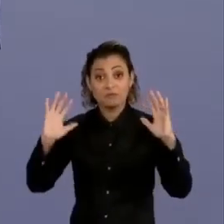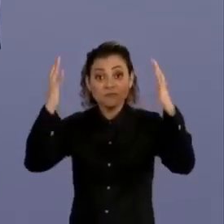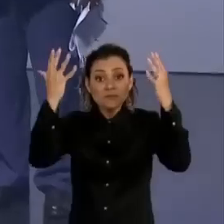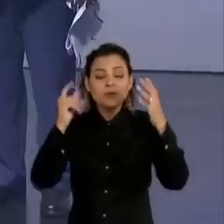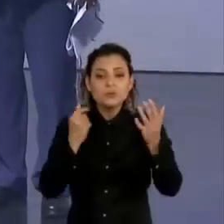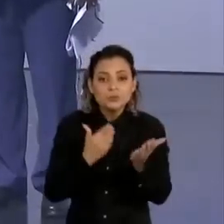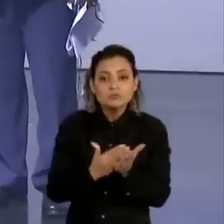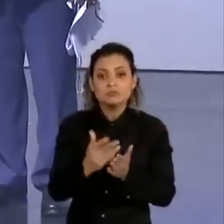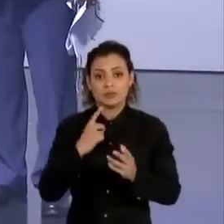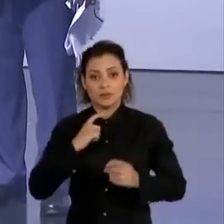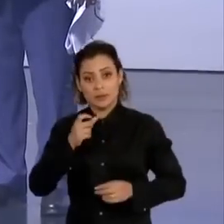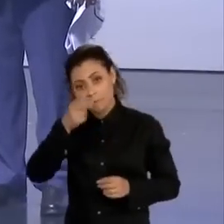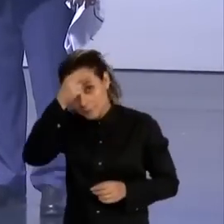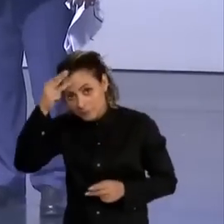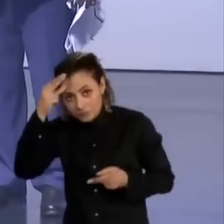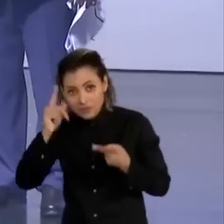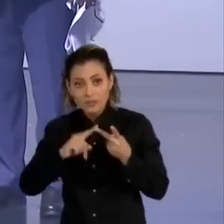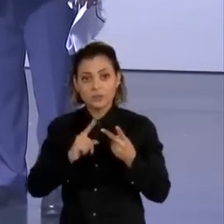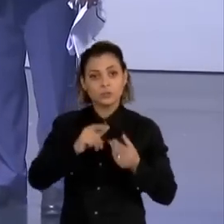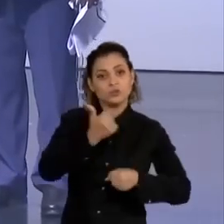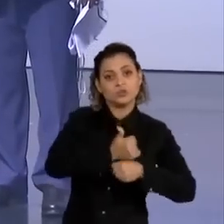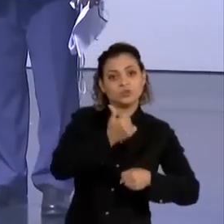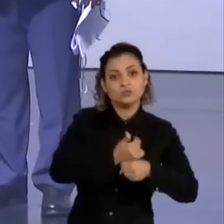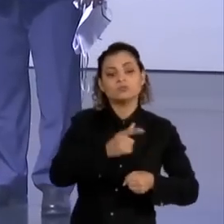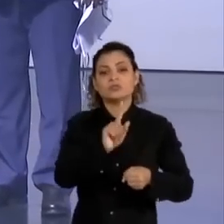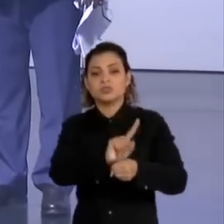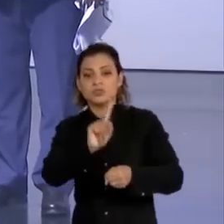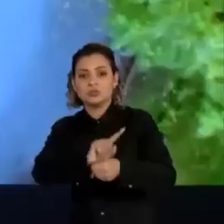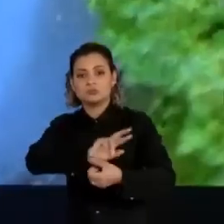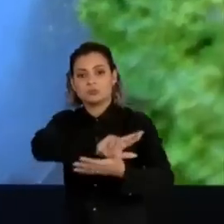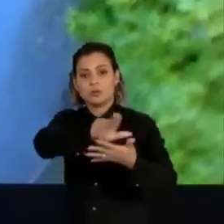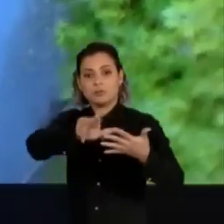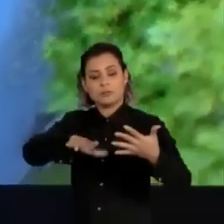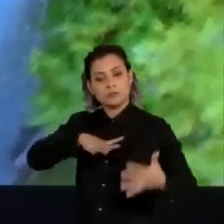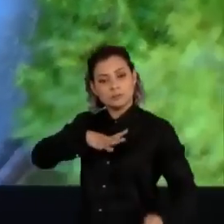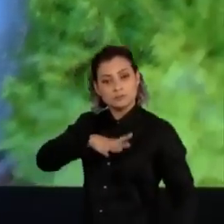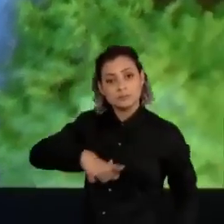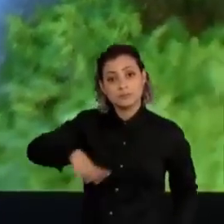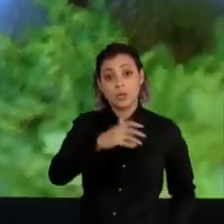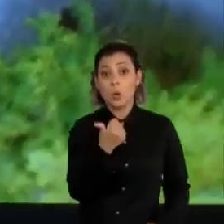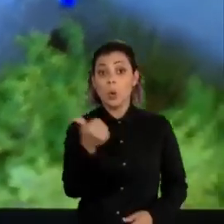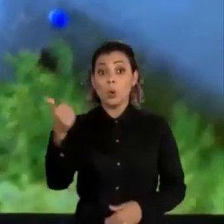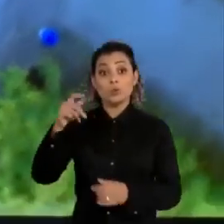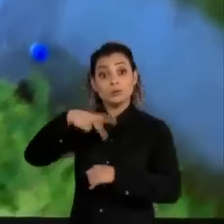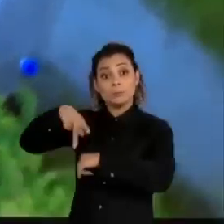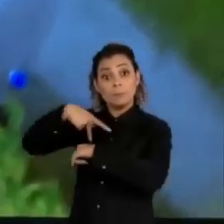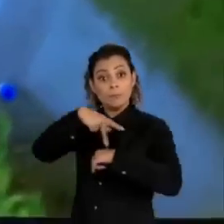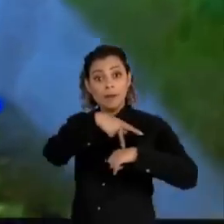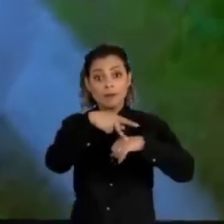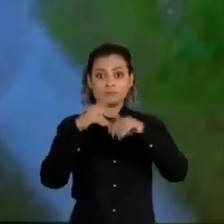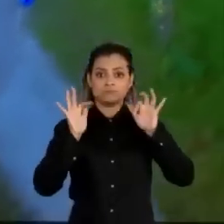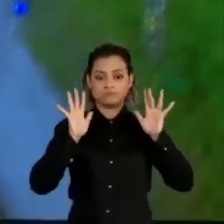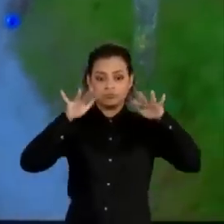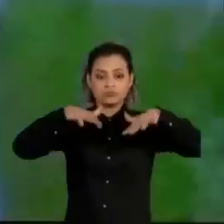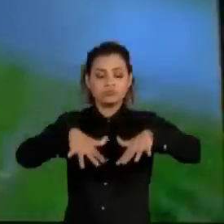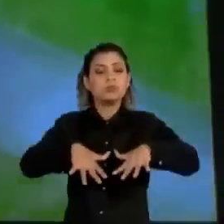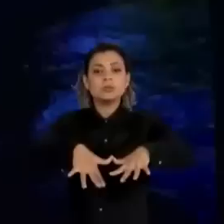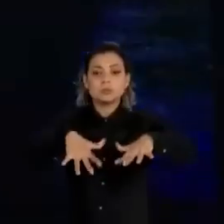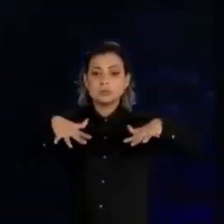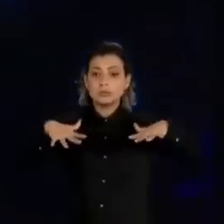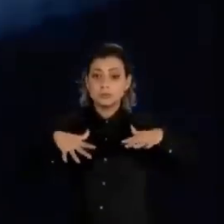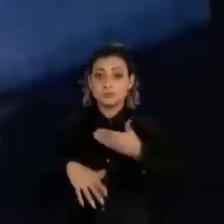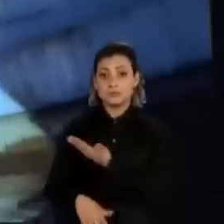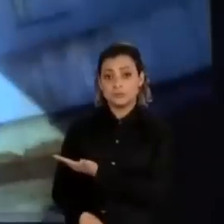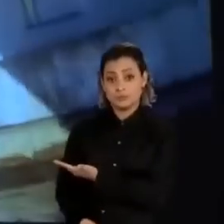reúne prefeitos, gestores e especialistas de 28 cidades de 11 países, tem como tema Catalisando